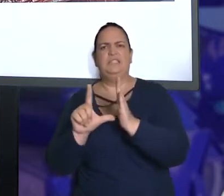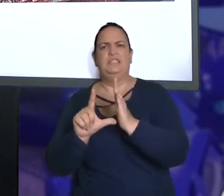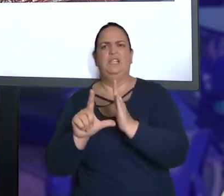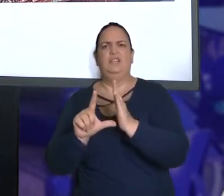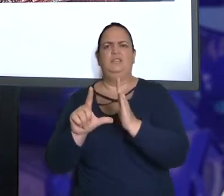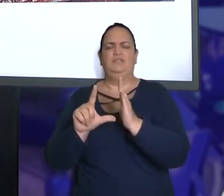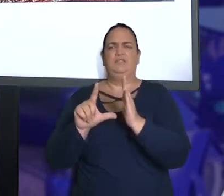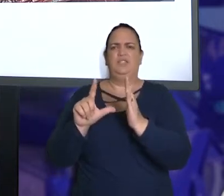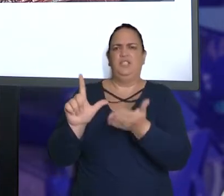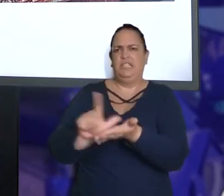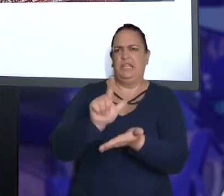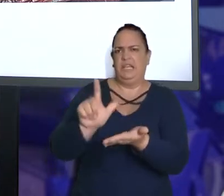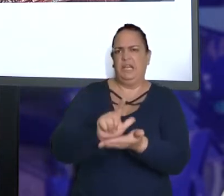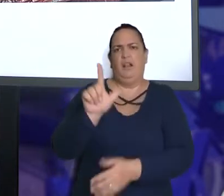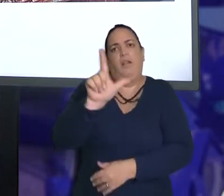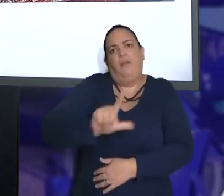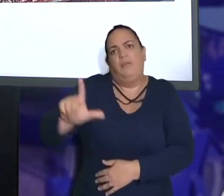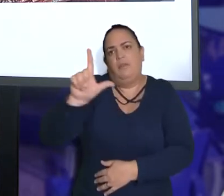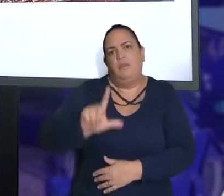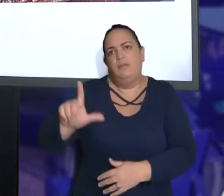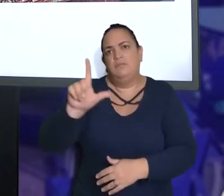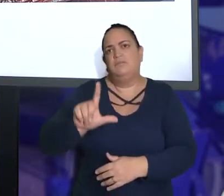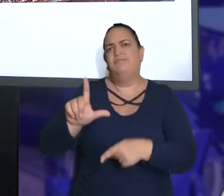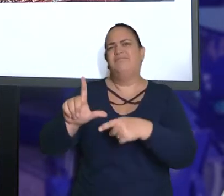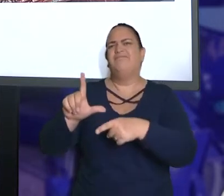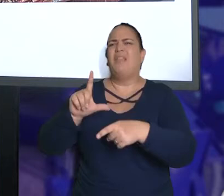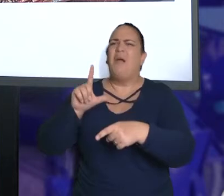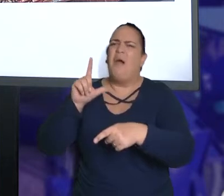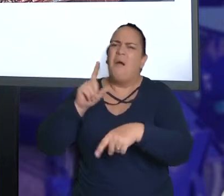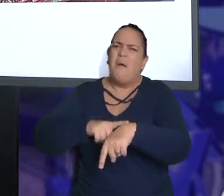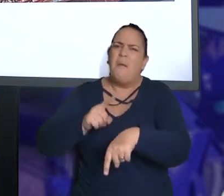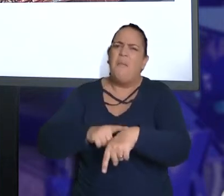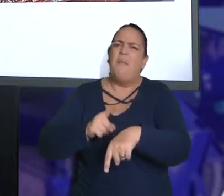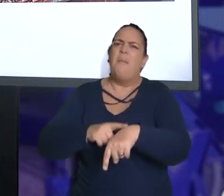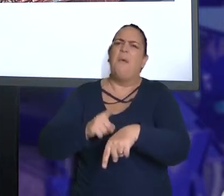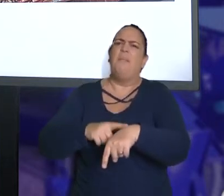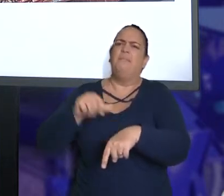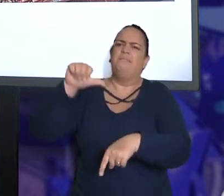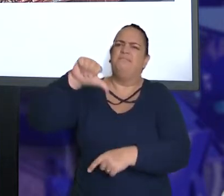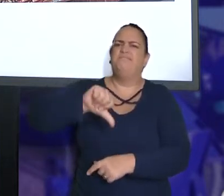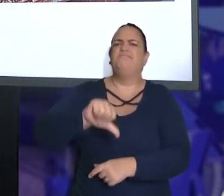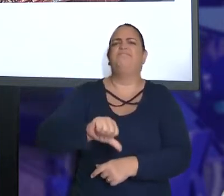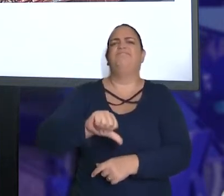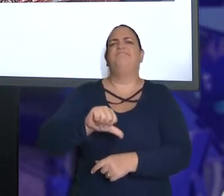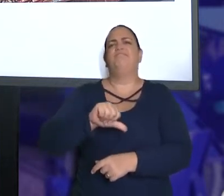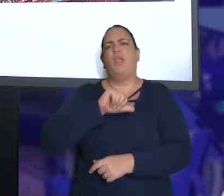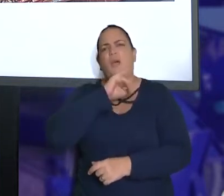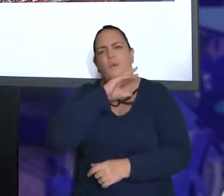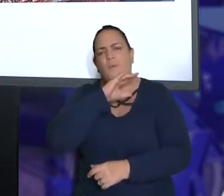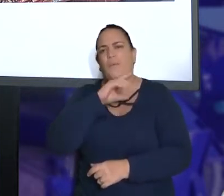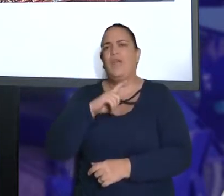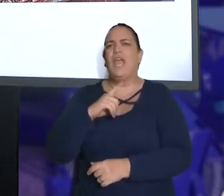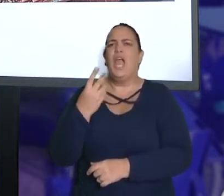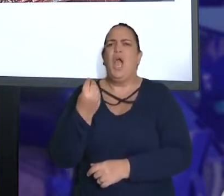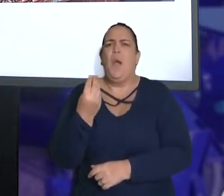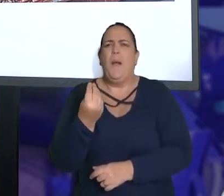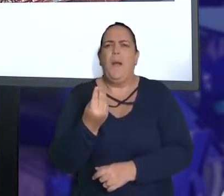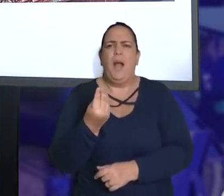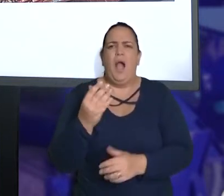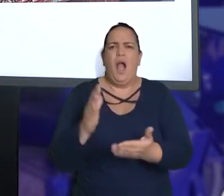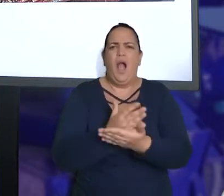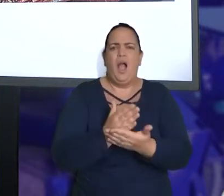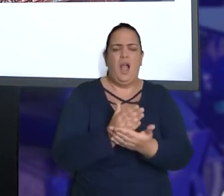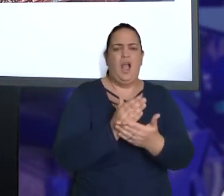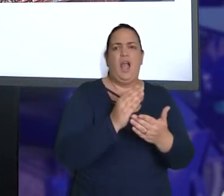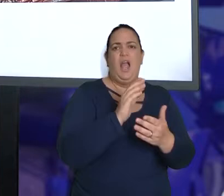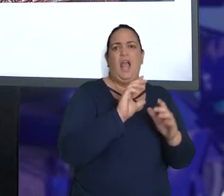o mercado não saiu dessa crise, onde duas grandes empresas, duas grandes redes de livrarias, a Livraria